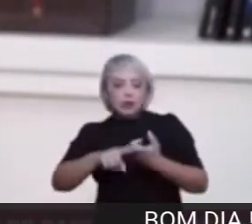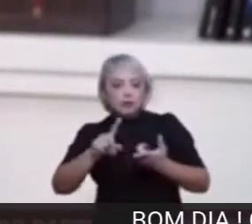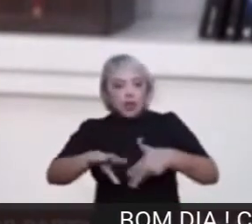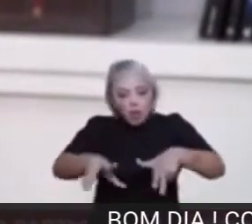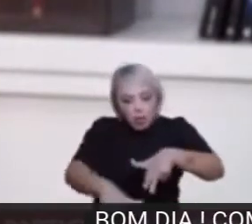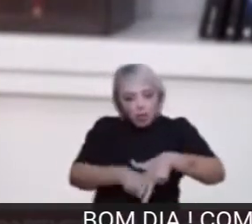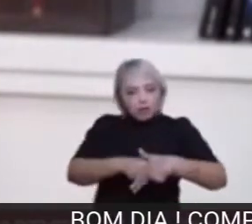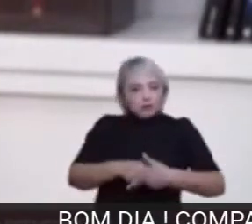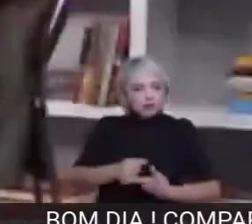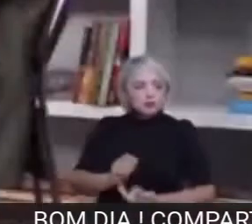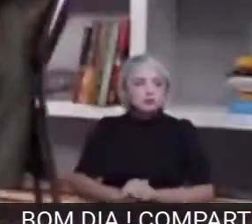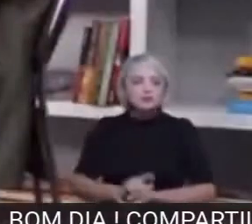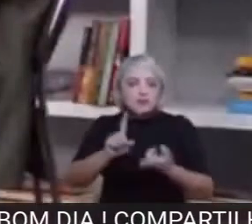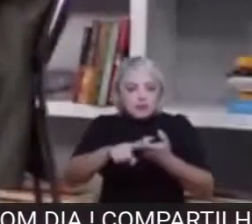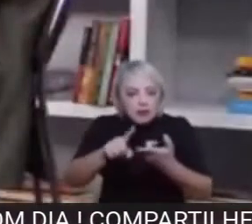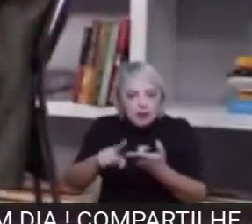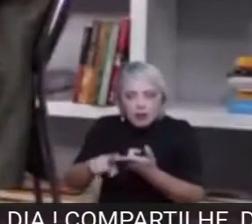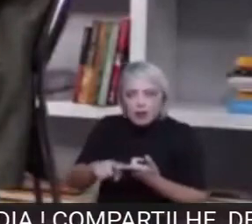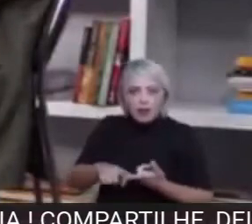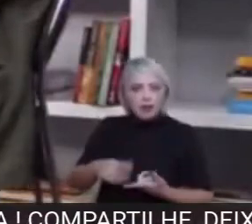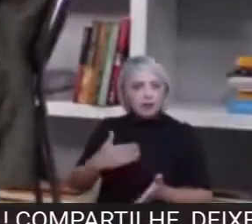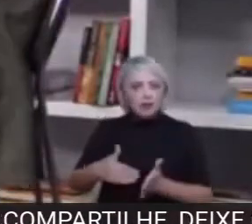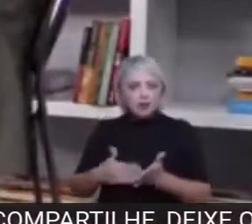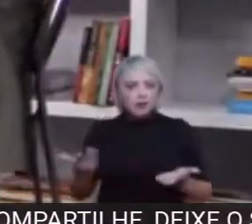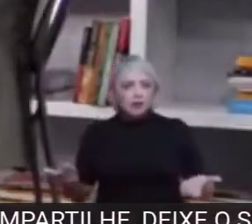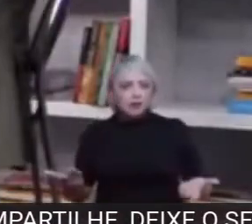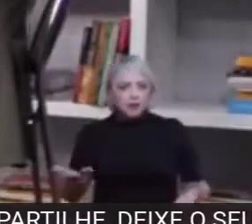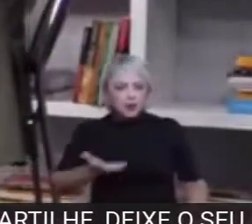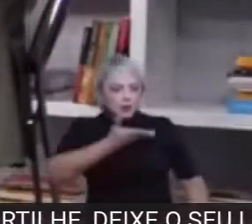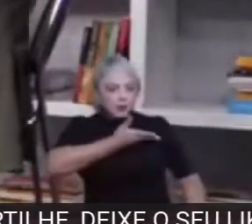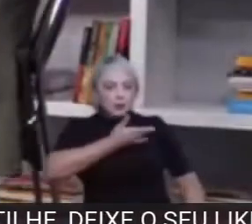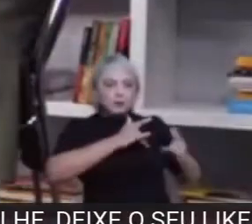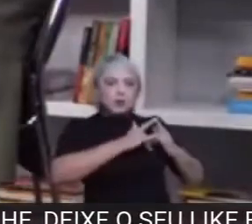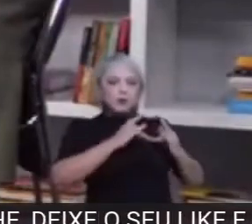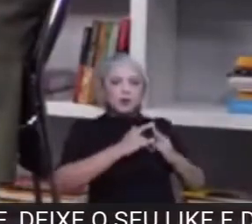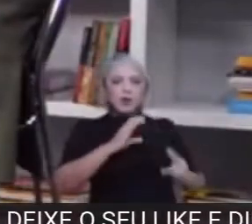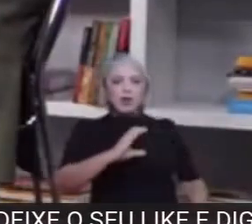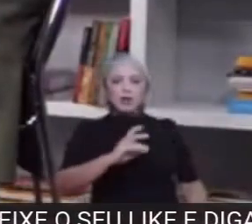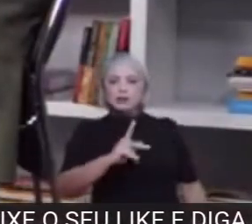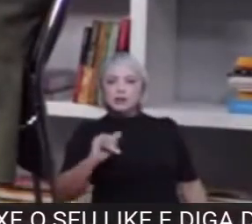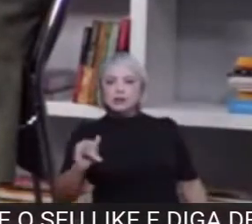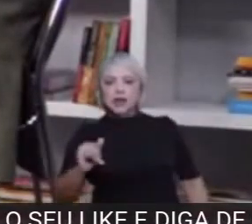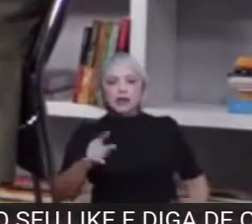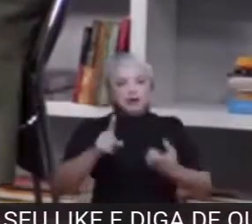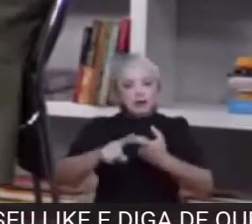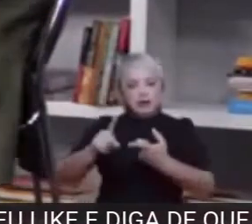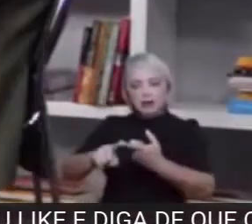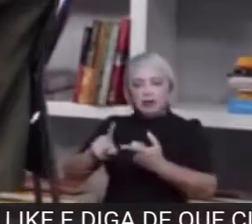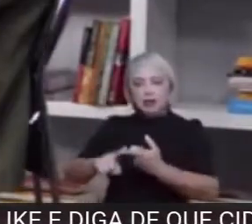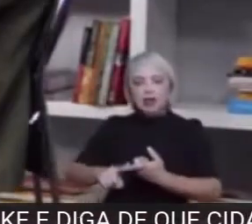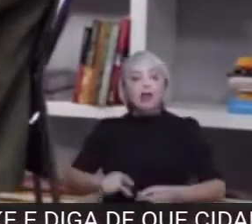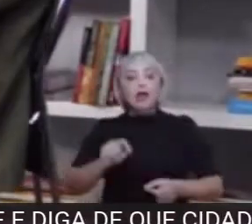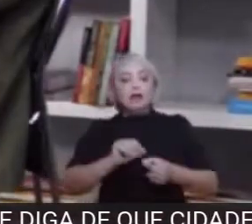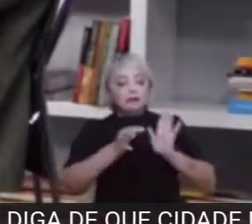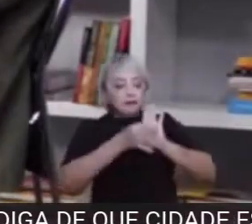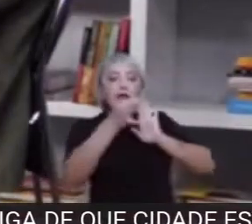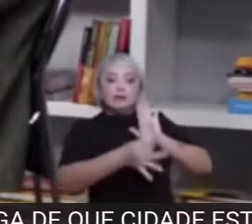Sabe? Os companheiros da CPI estão recebendo ameaça, quem faz crítica está recebendo